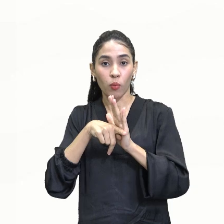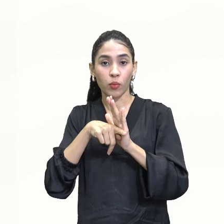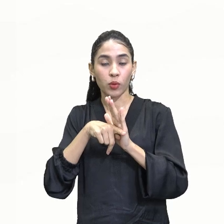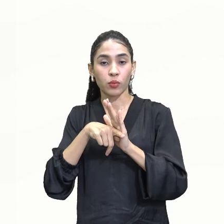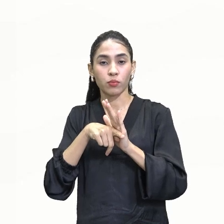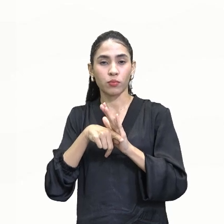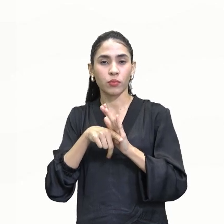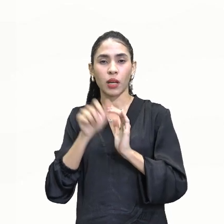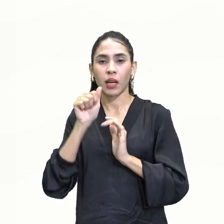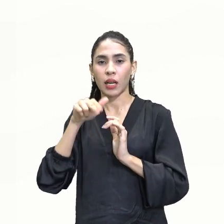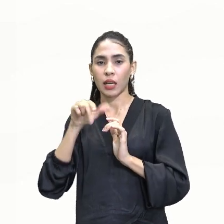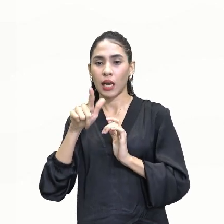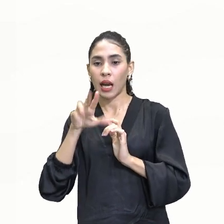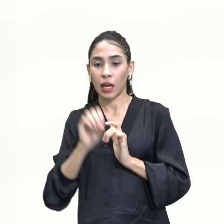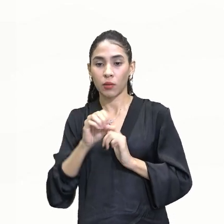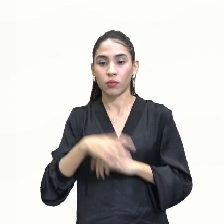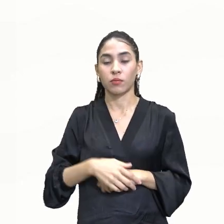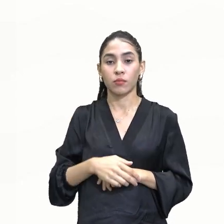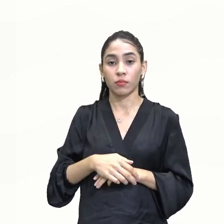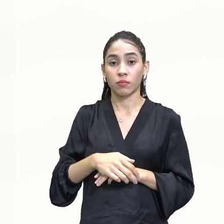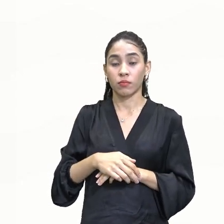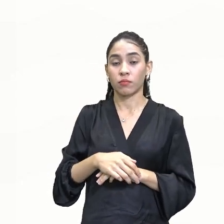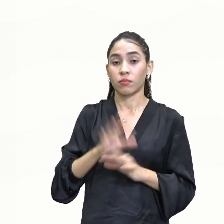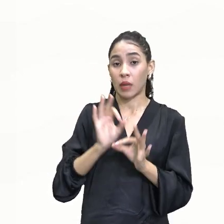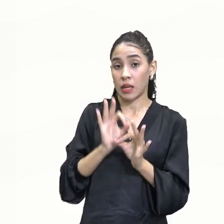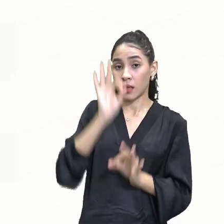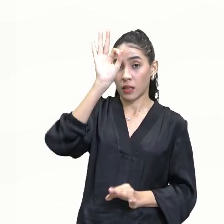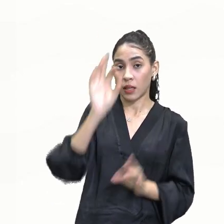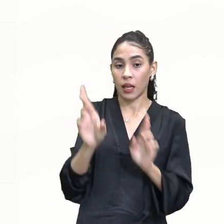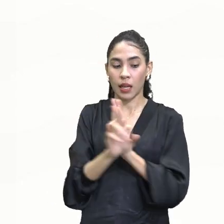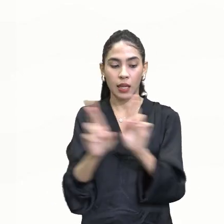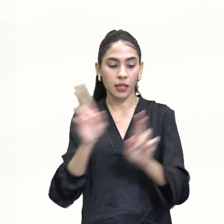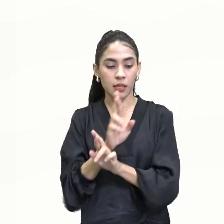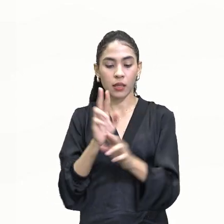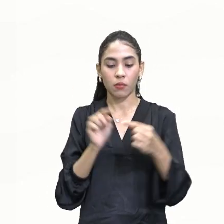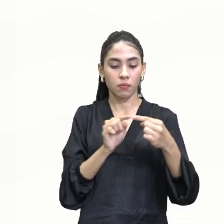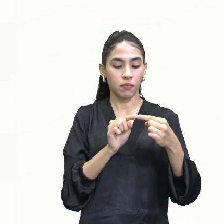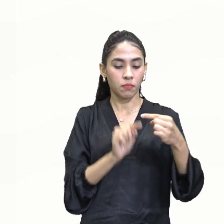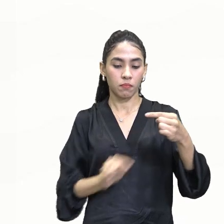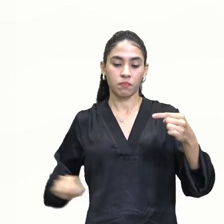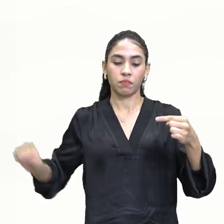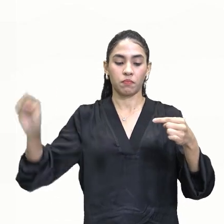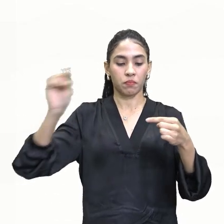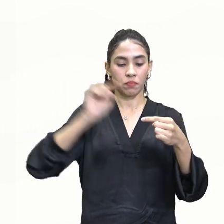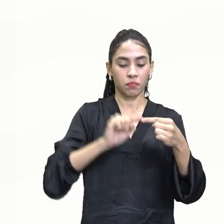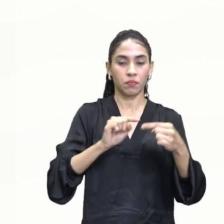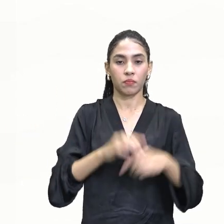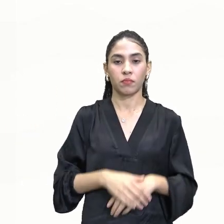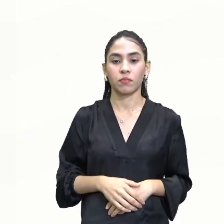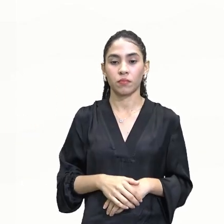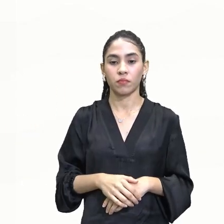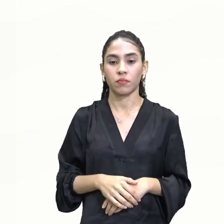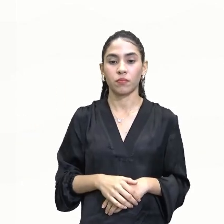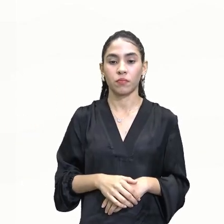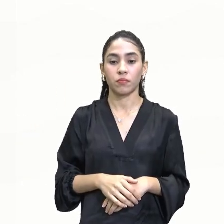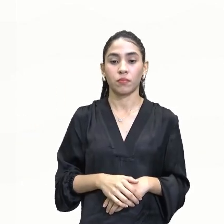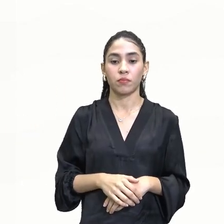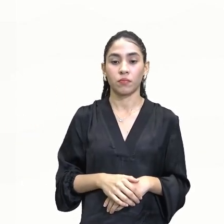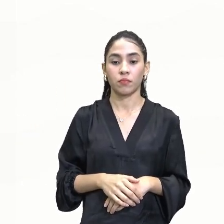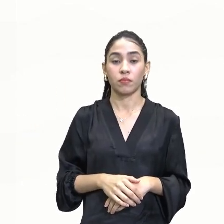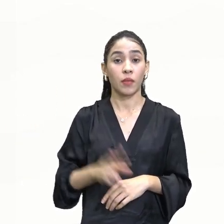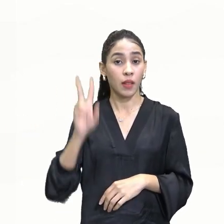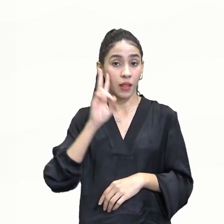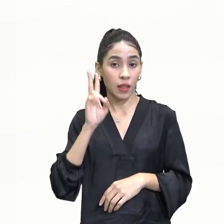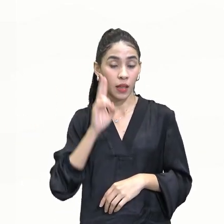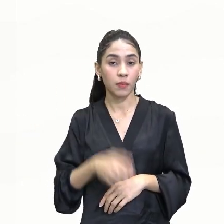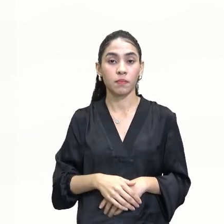simplesmente a altura desse ponto em relação a quem? Ao centro do círculo. O eixo horizontal que aparece aí,